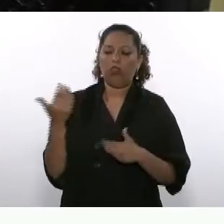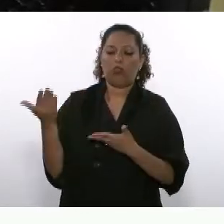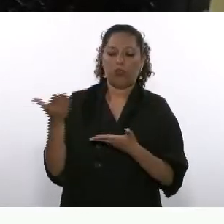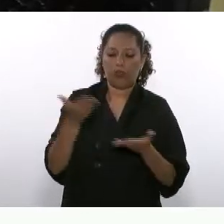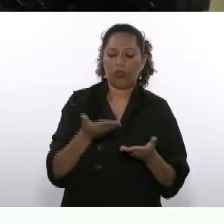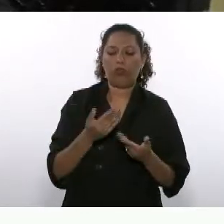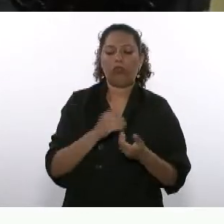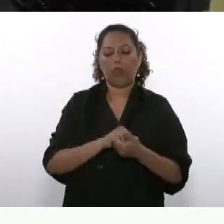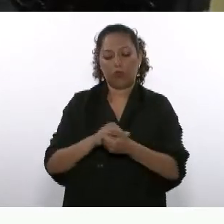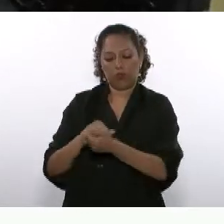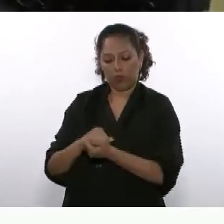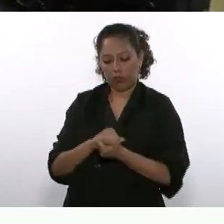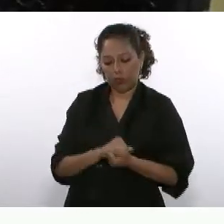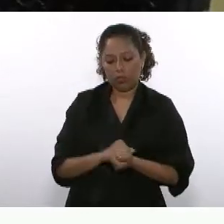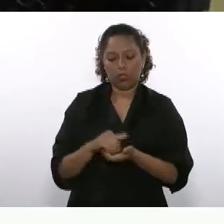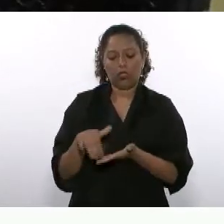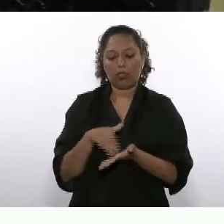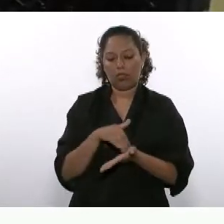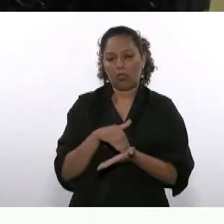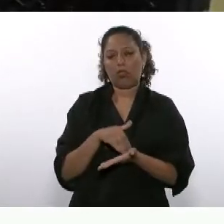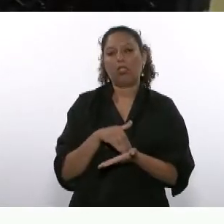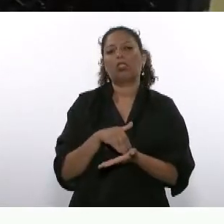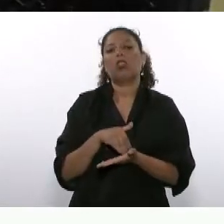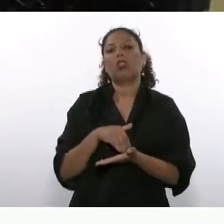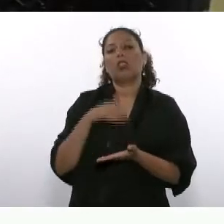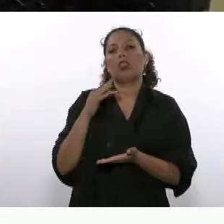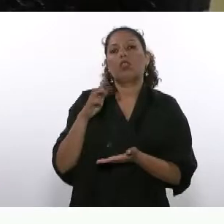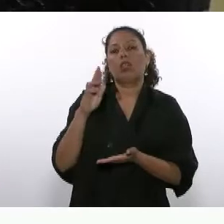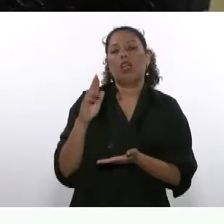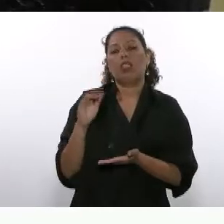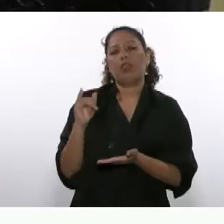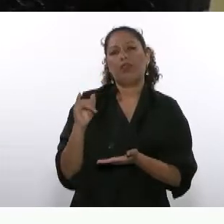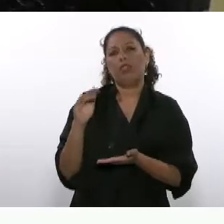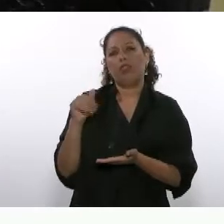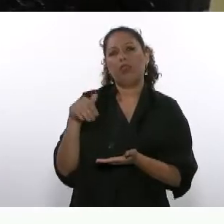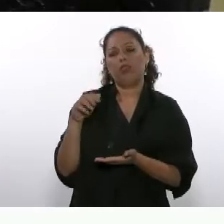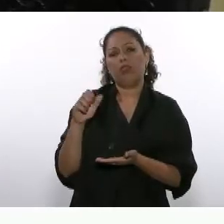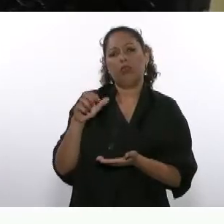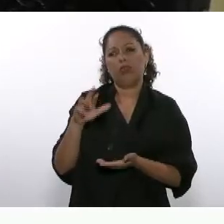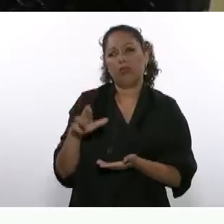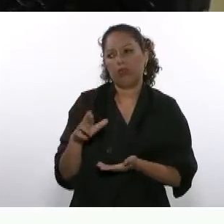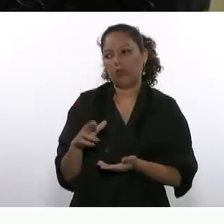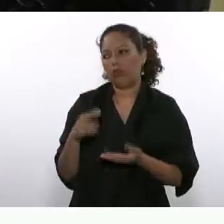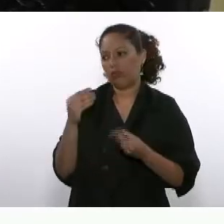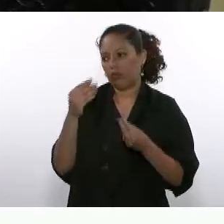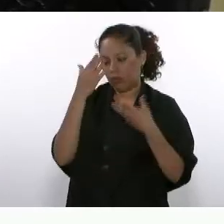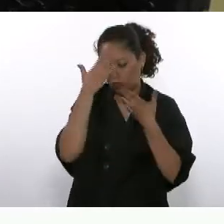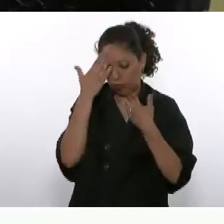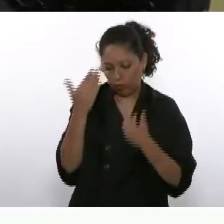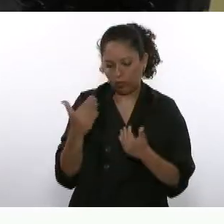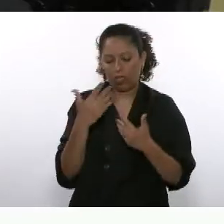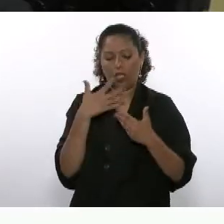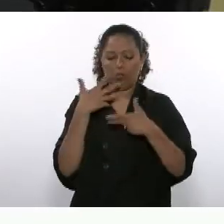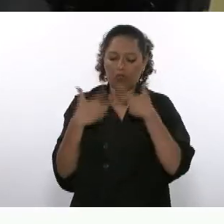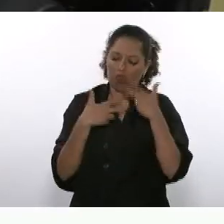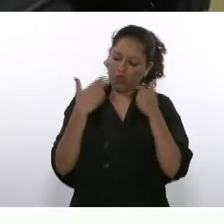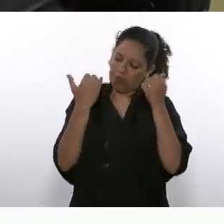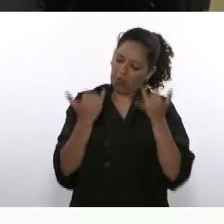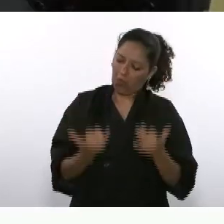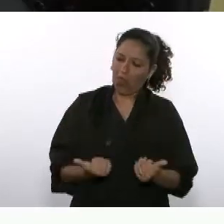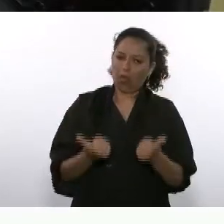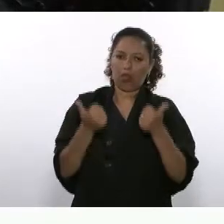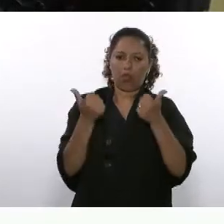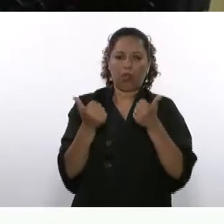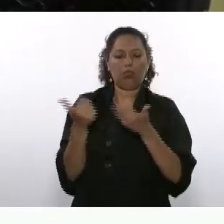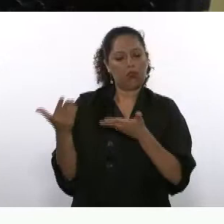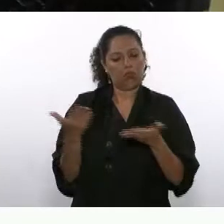Transmita aí os cordiais cumprimentos ao secretário Filipe Bornier. A gente está de portas abertas aí. Muito obrigado pela presteza e